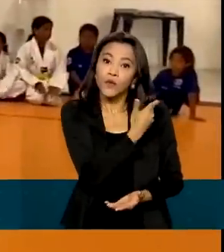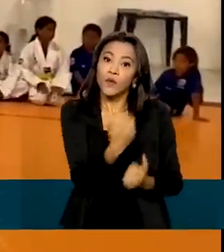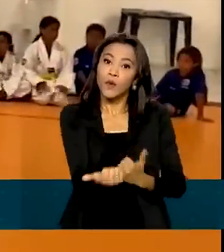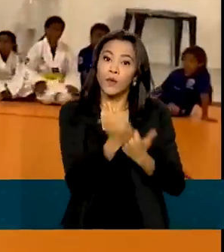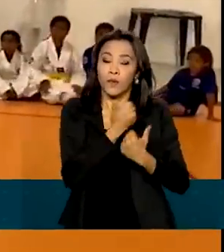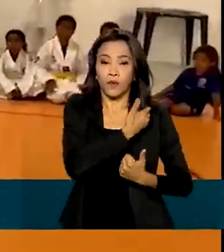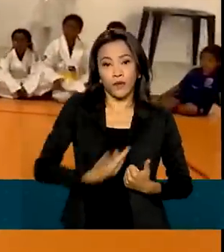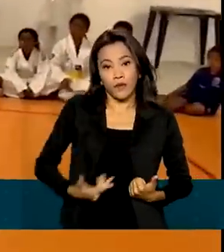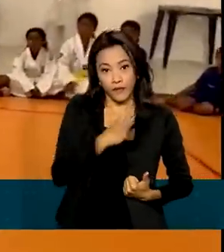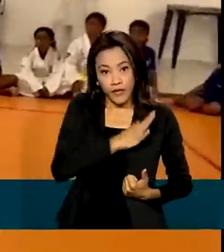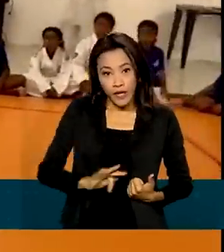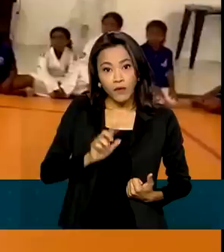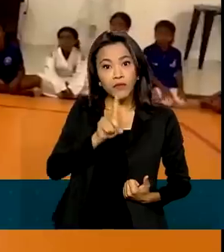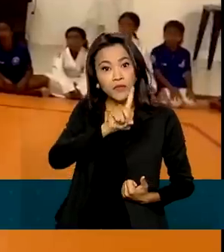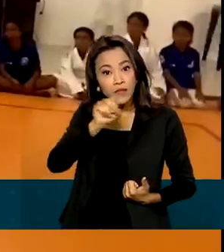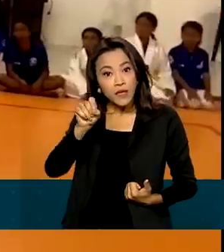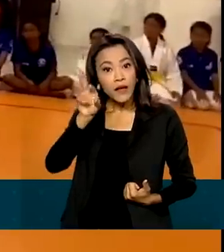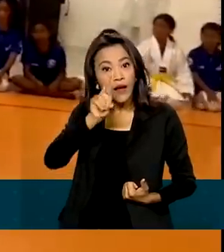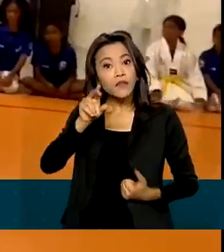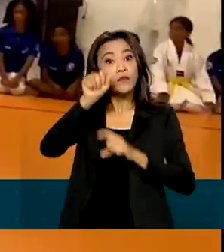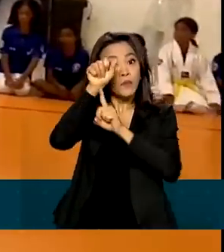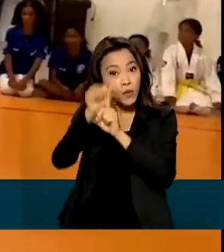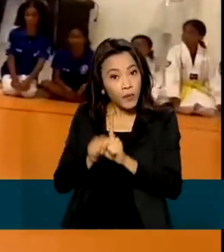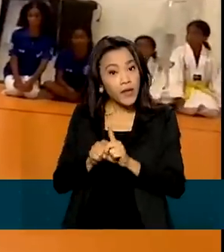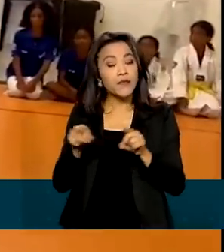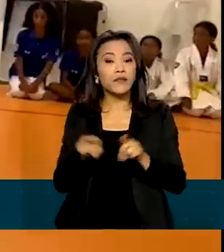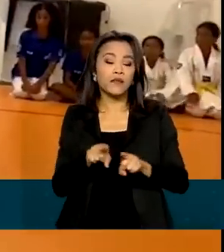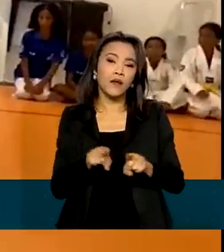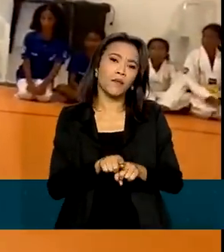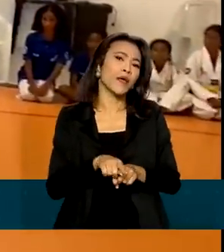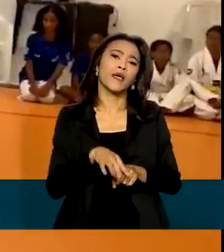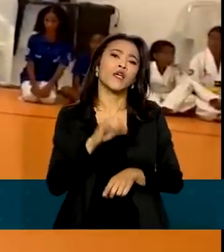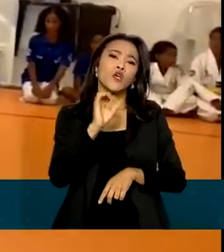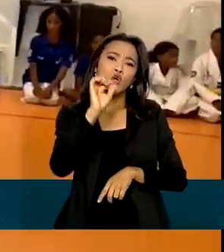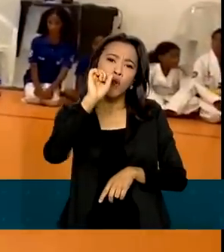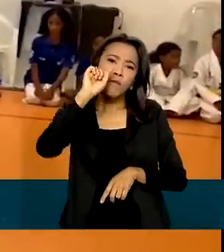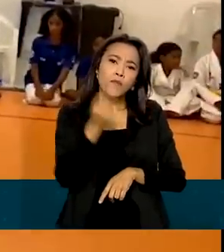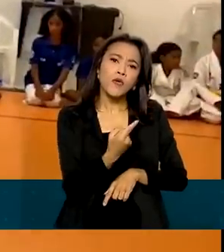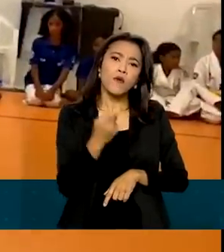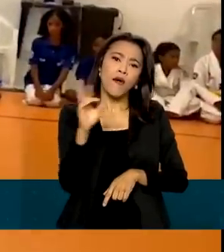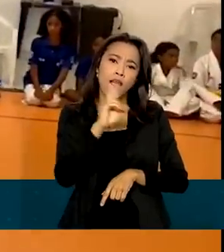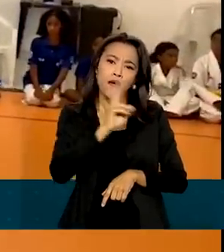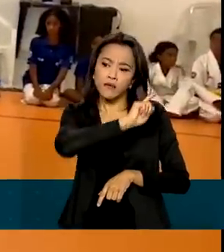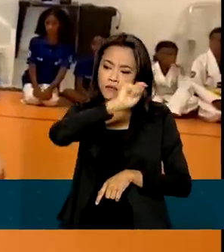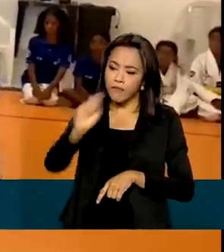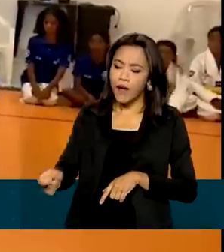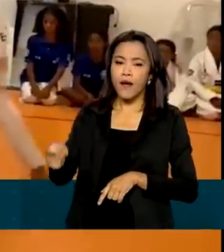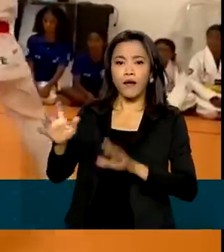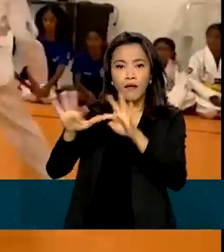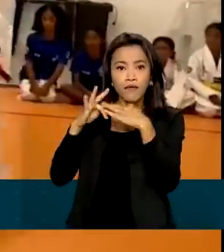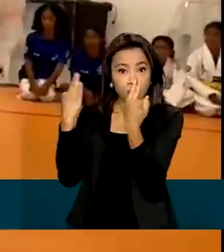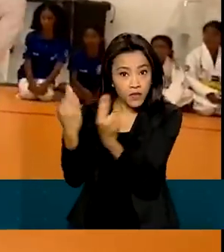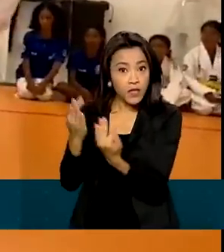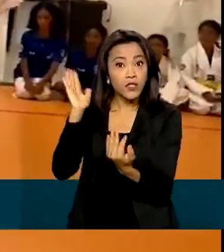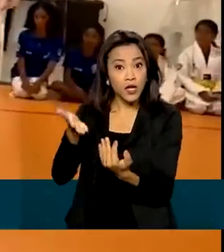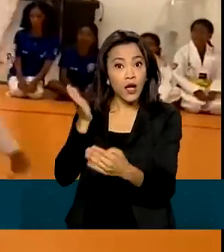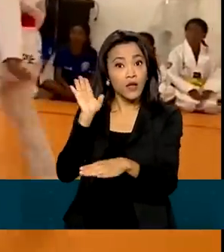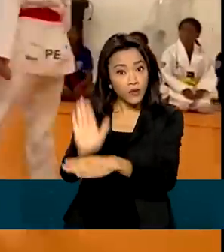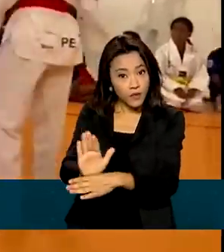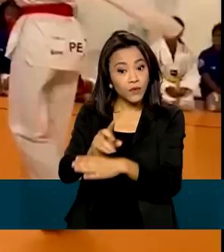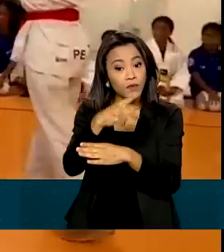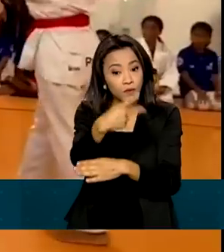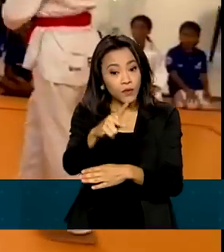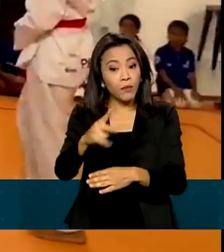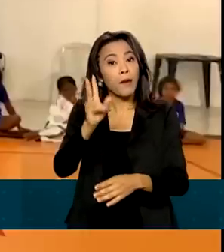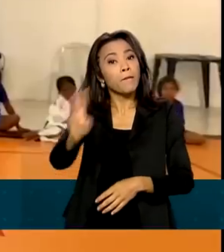O benefício de R$ 100 por mês, além de uma parcela única de R$ 1.000 pagos à família, ajudaram Jackson a se manter